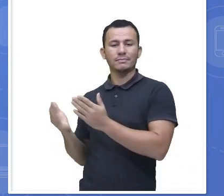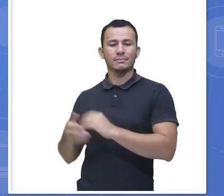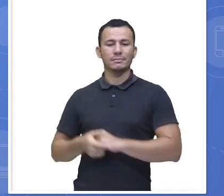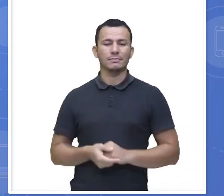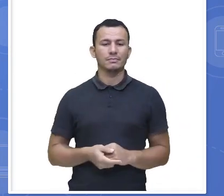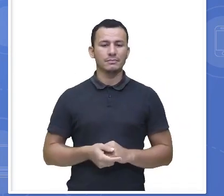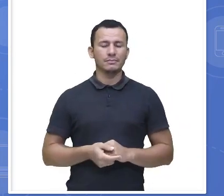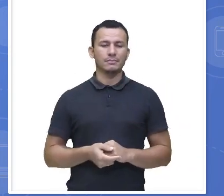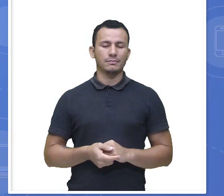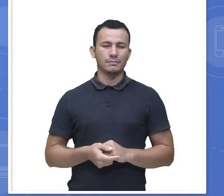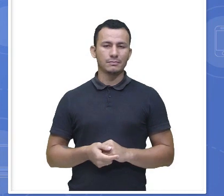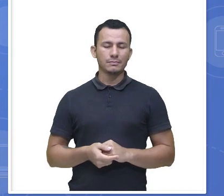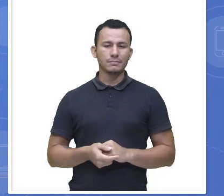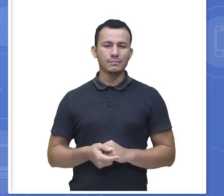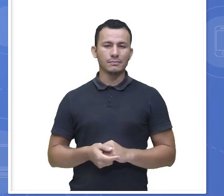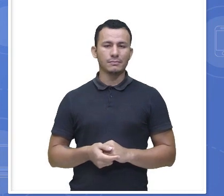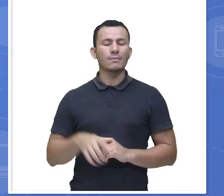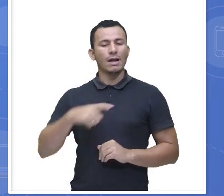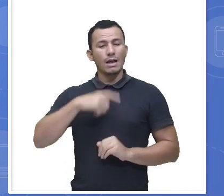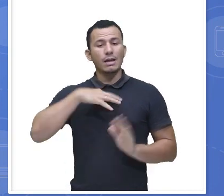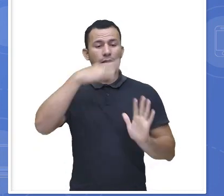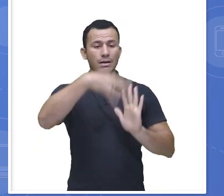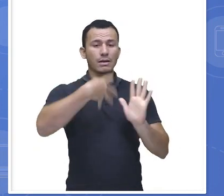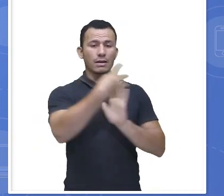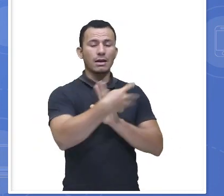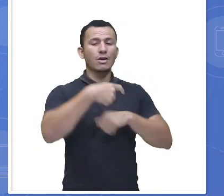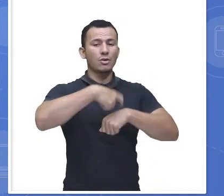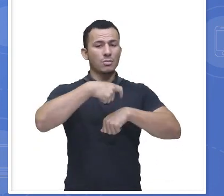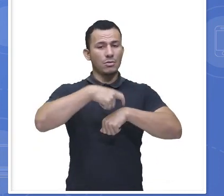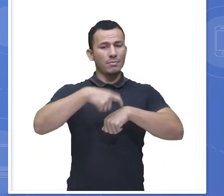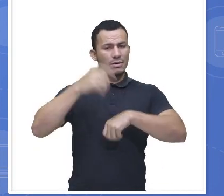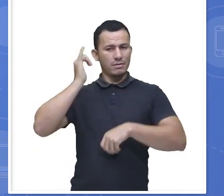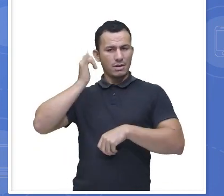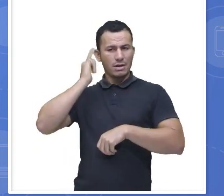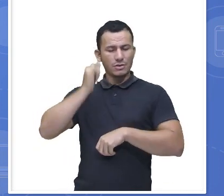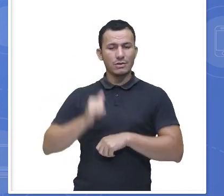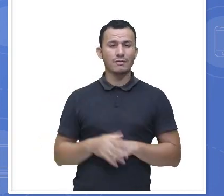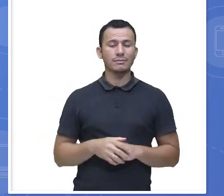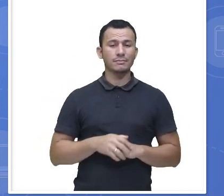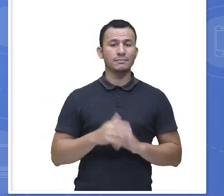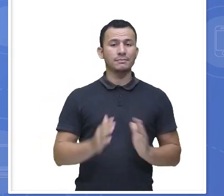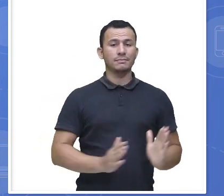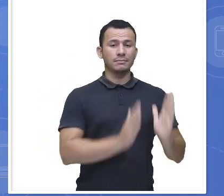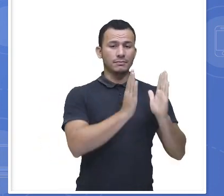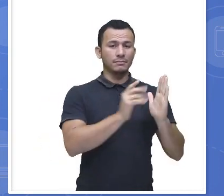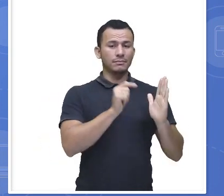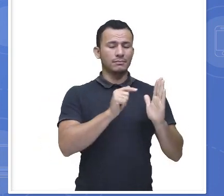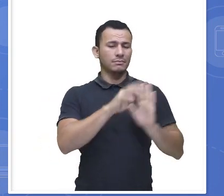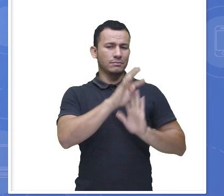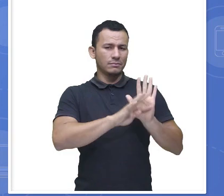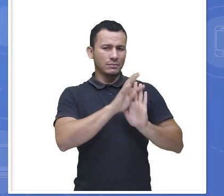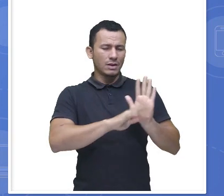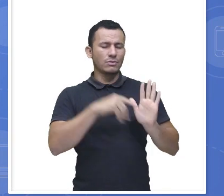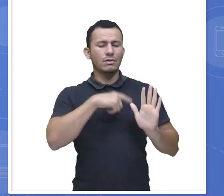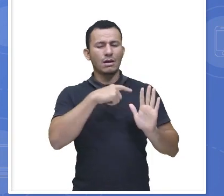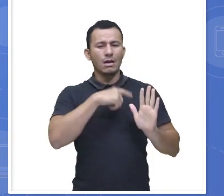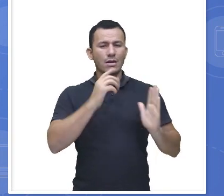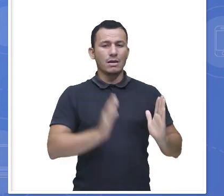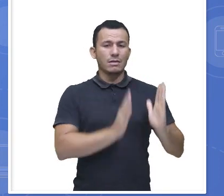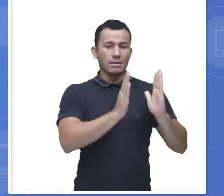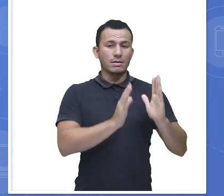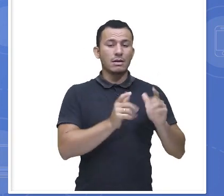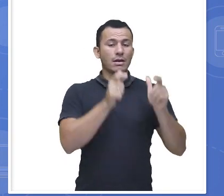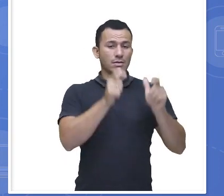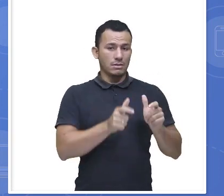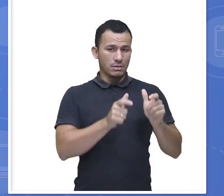nós temos então esse quadro resumo dos momentos da narrativa, situação inicial. No nosso texto, como exemplo, nós temos aí a